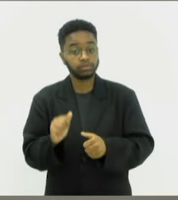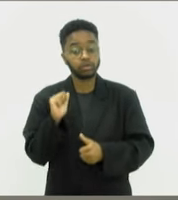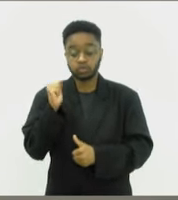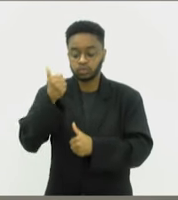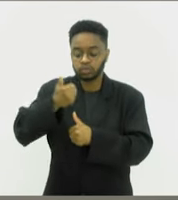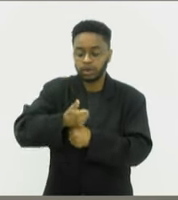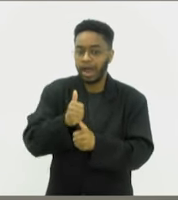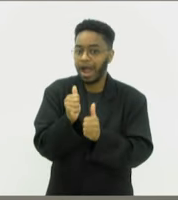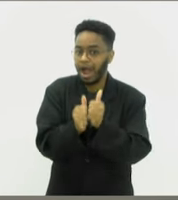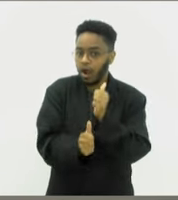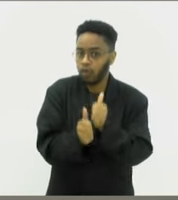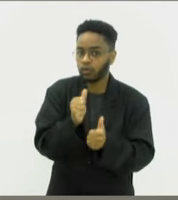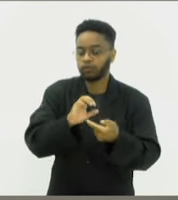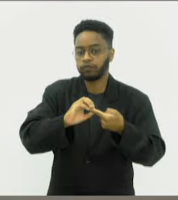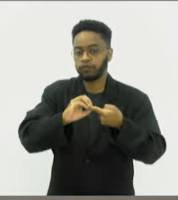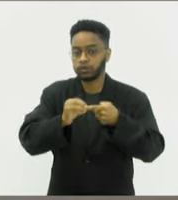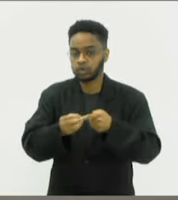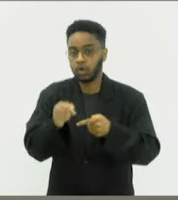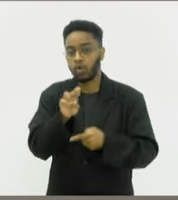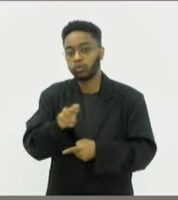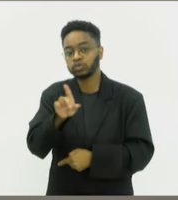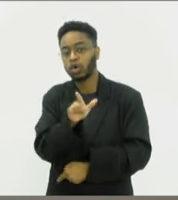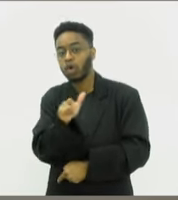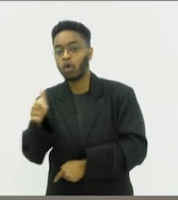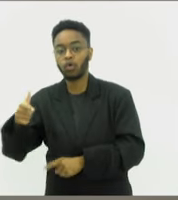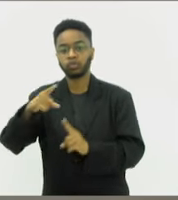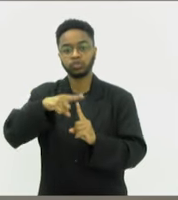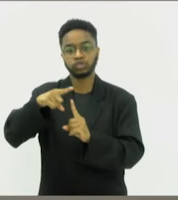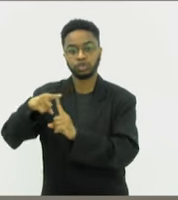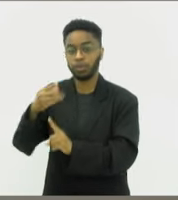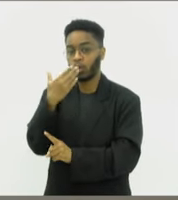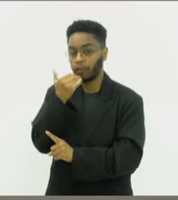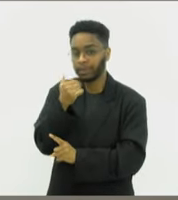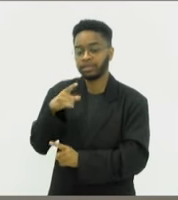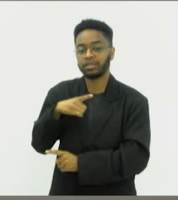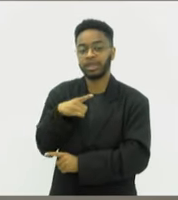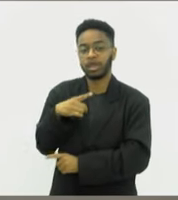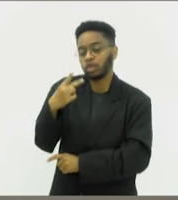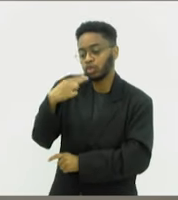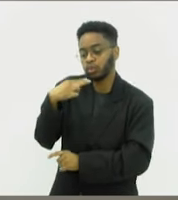substitua o arroz e feijão por alimentos de valor nutricional